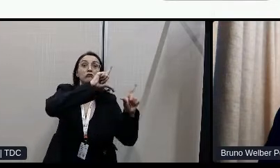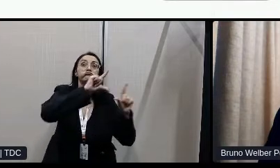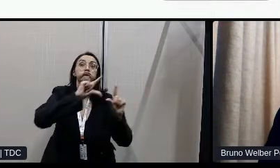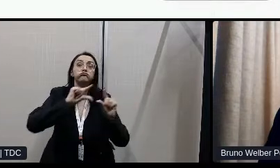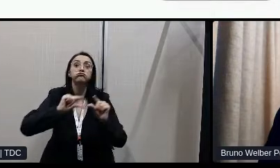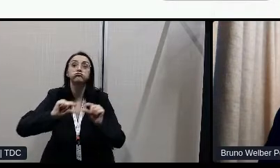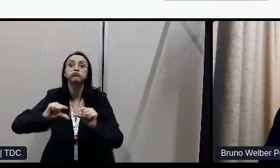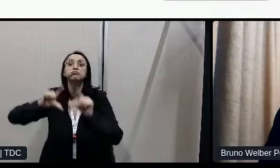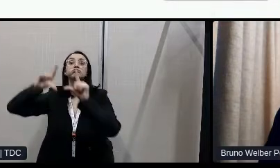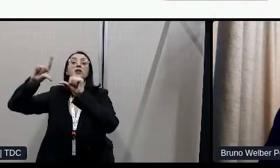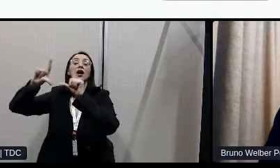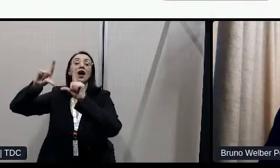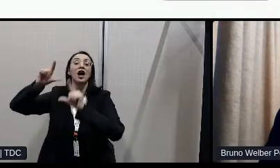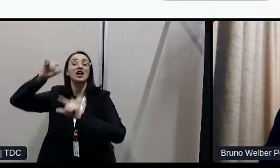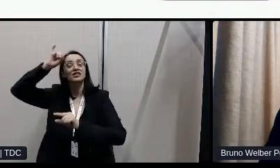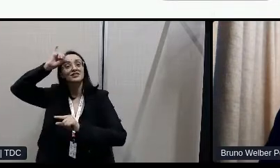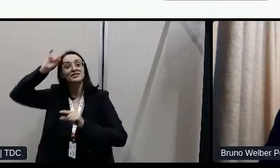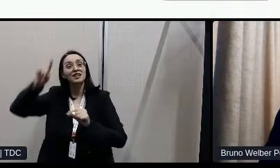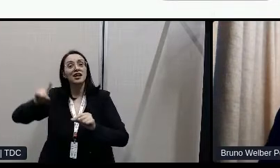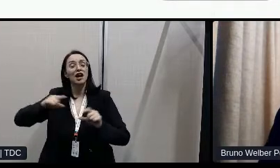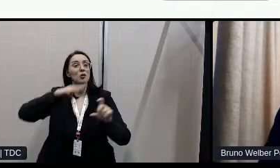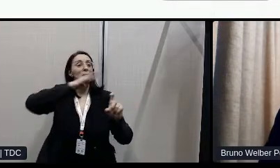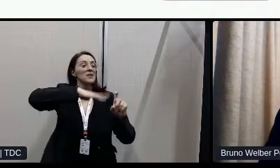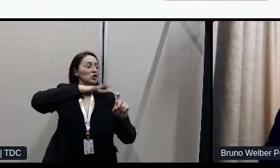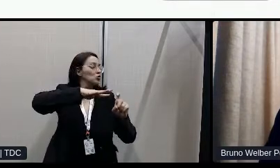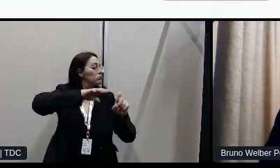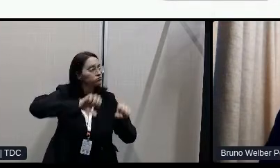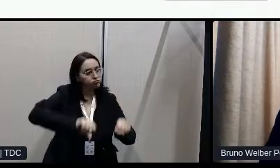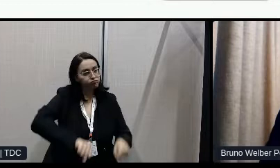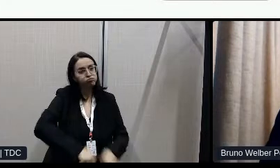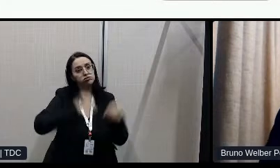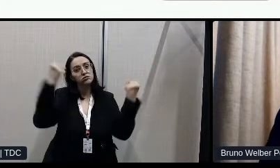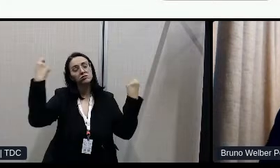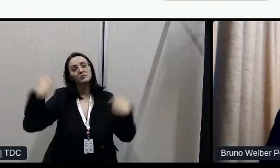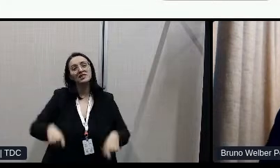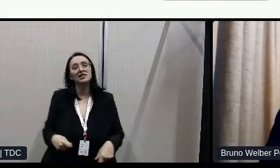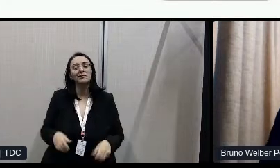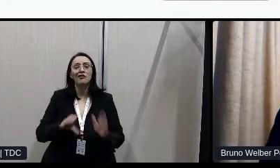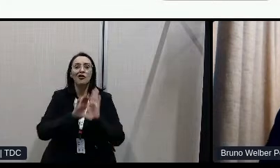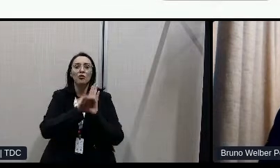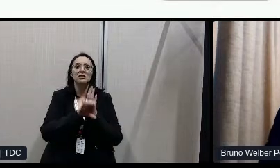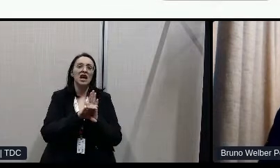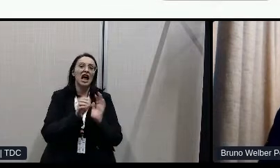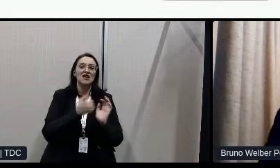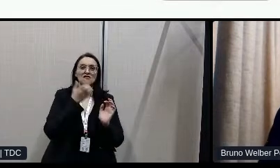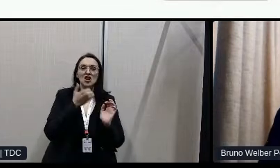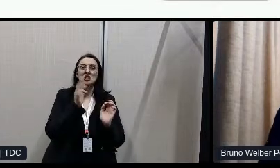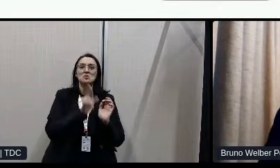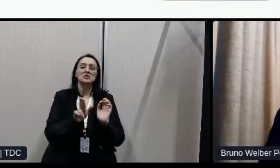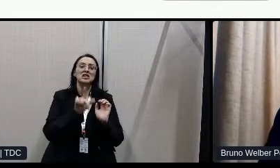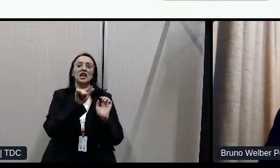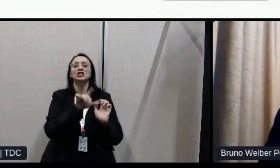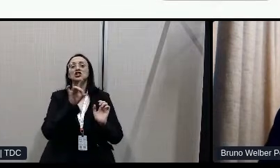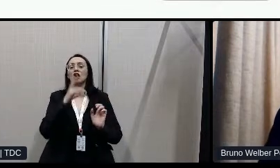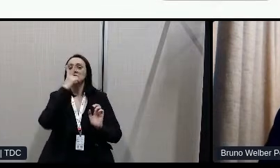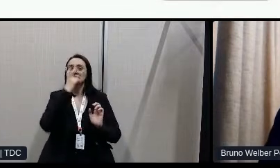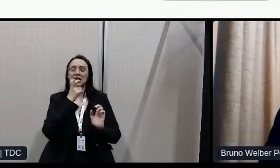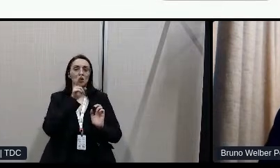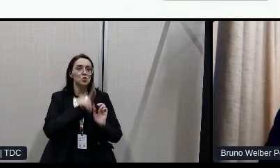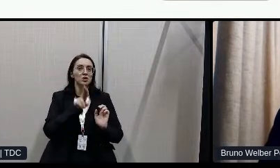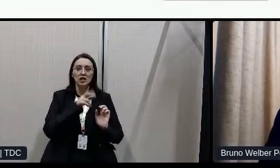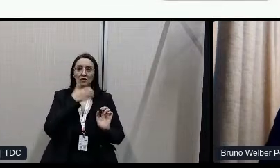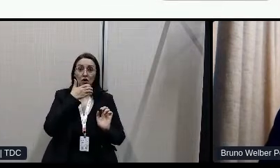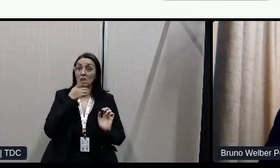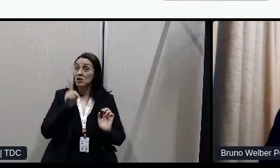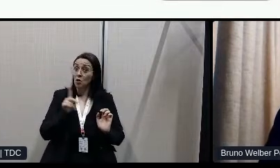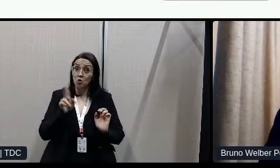derrubar esse mito, a gente tem que desconstruir esse conceito, vamos dizer assim, que cegos usam iPhone, né, cegos usam Android,